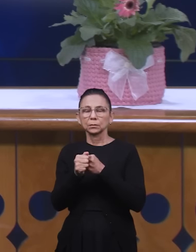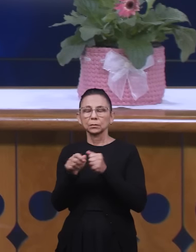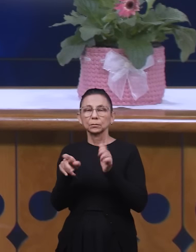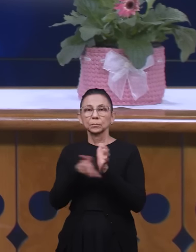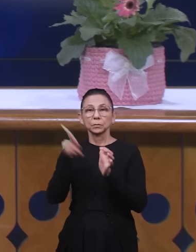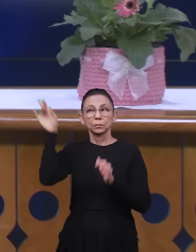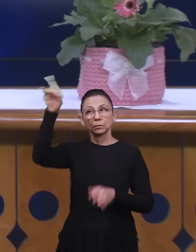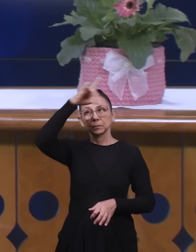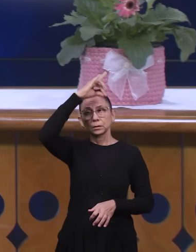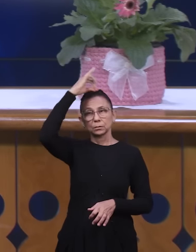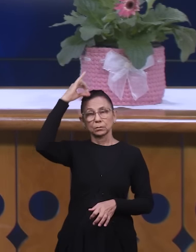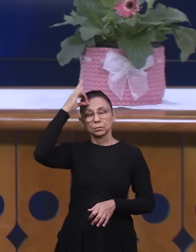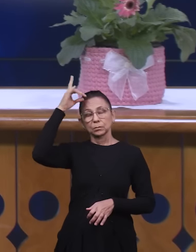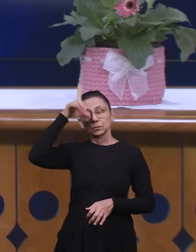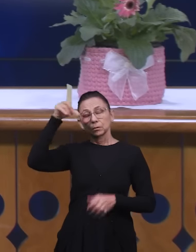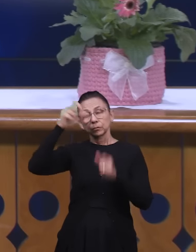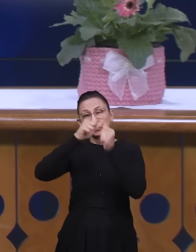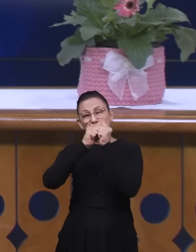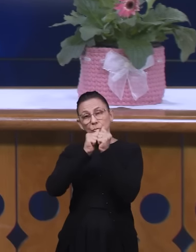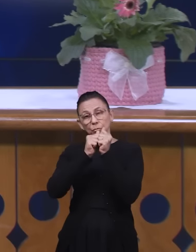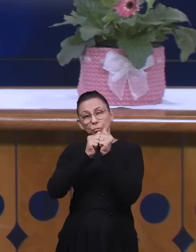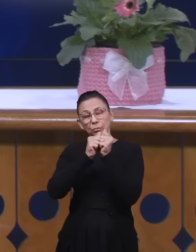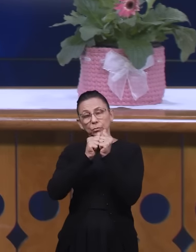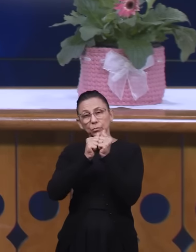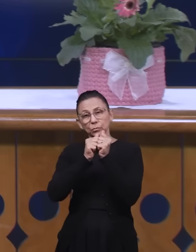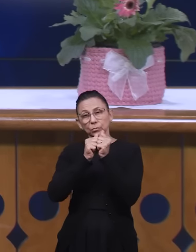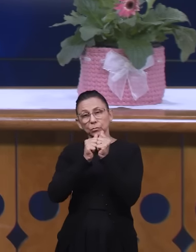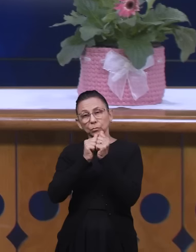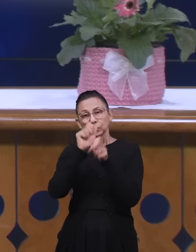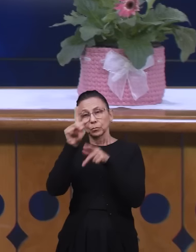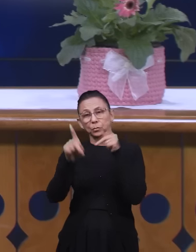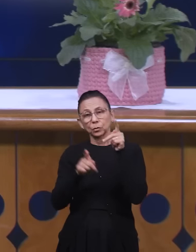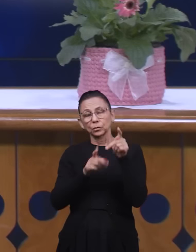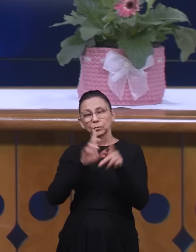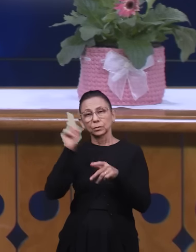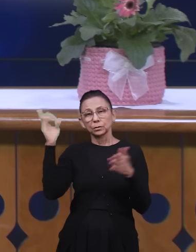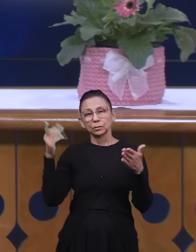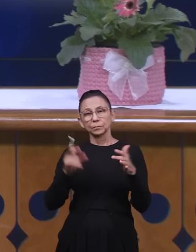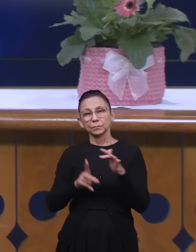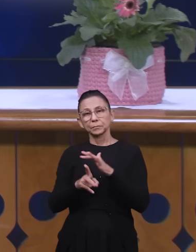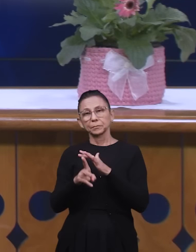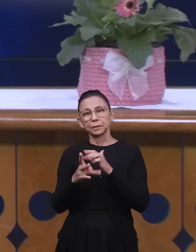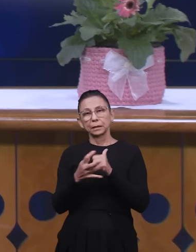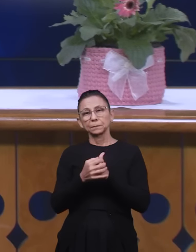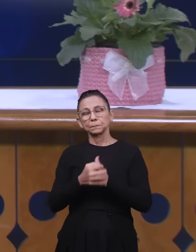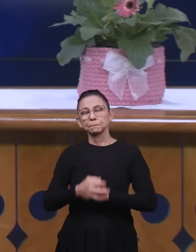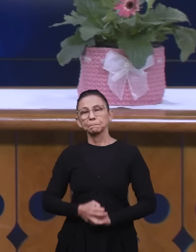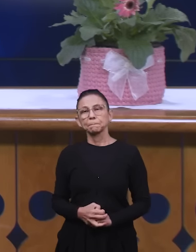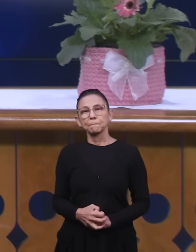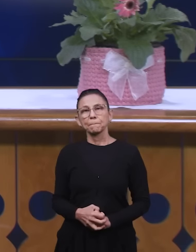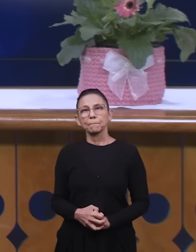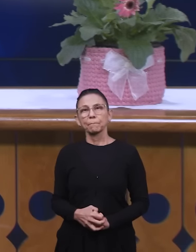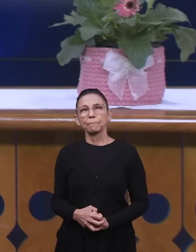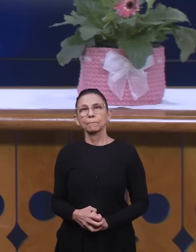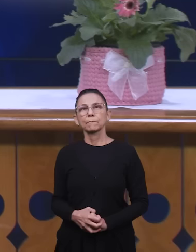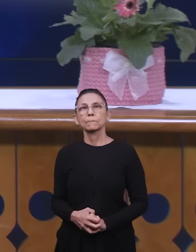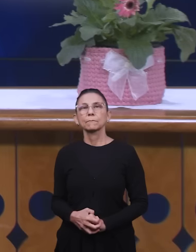Santo Espírito de Deus, esteja com todos nós, com todo o povo do Senhor, agora e para todos sempre.